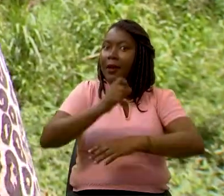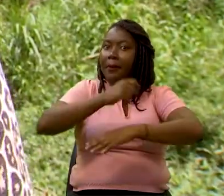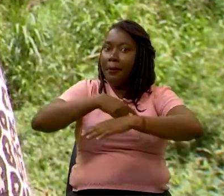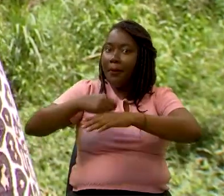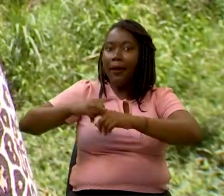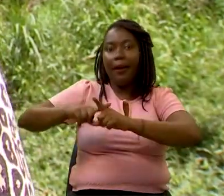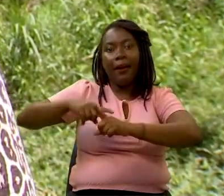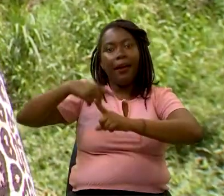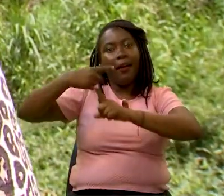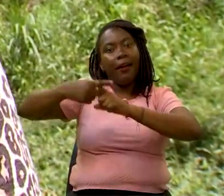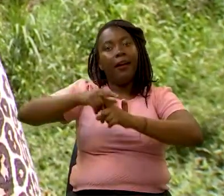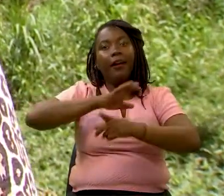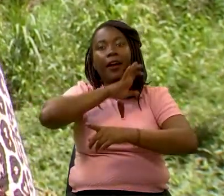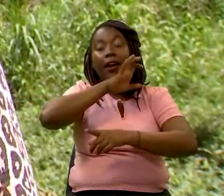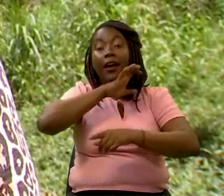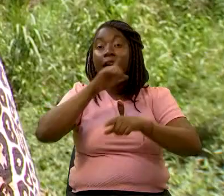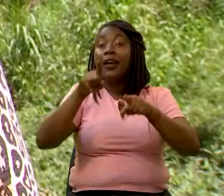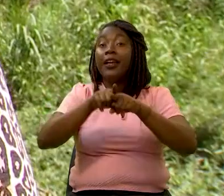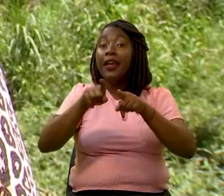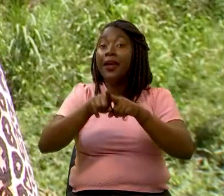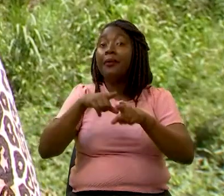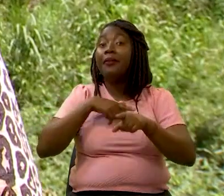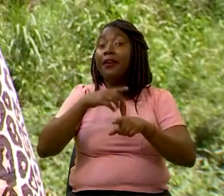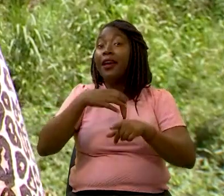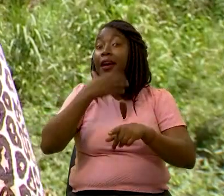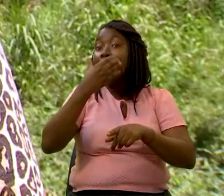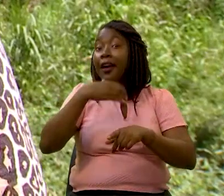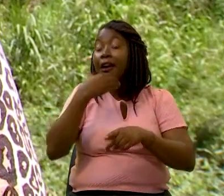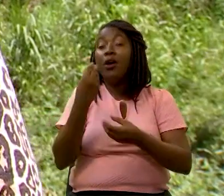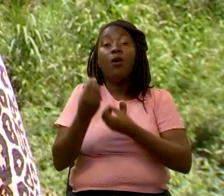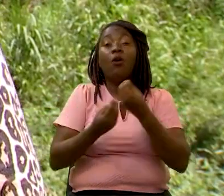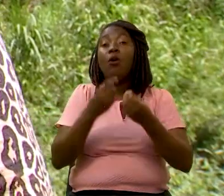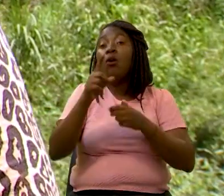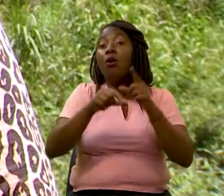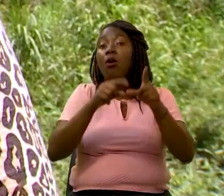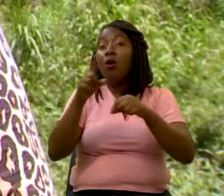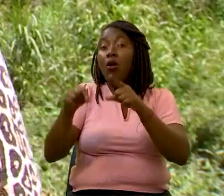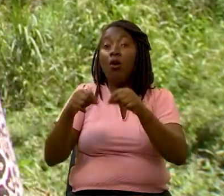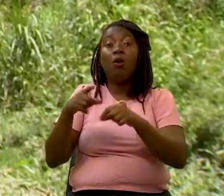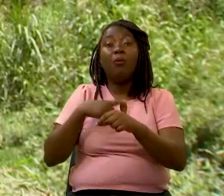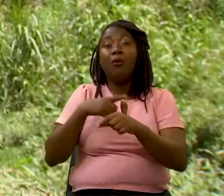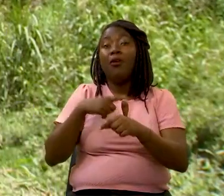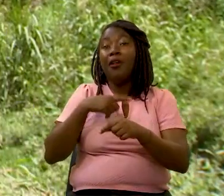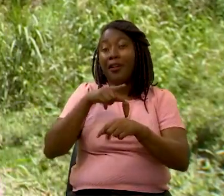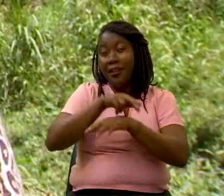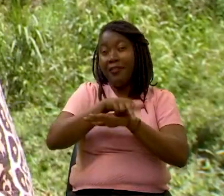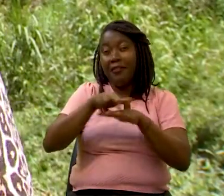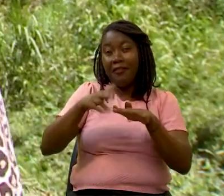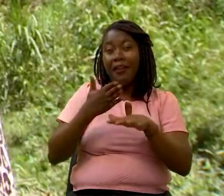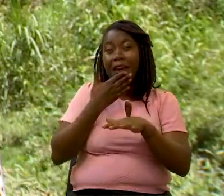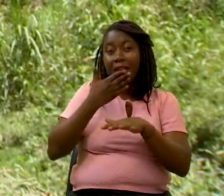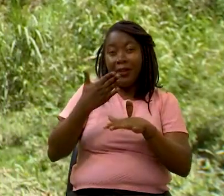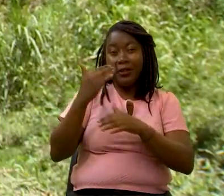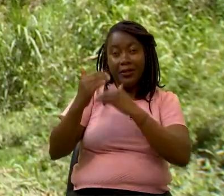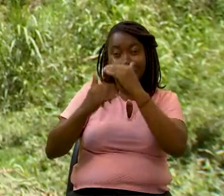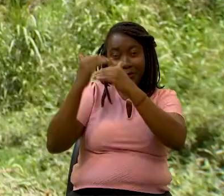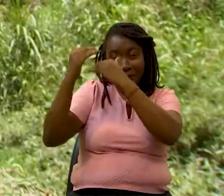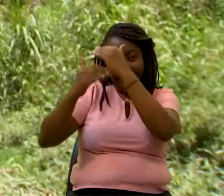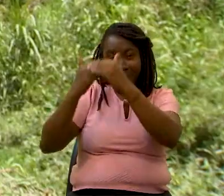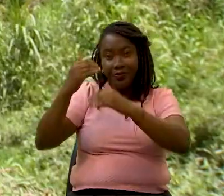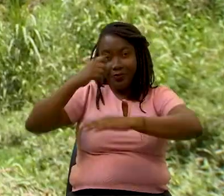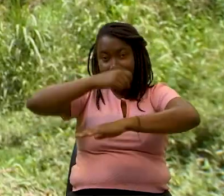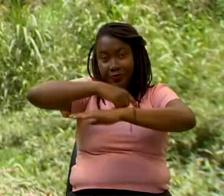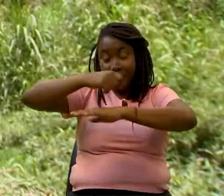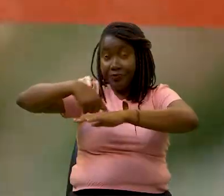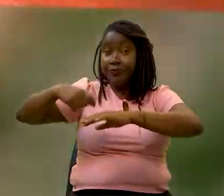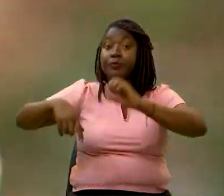além da fauna. E também vão ter as frutíferas. Como é que vocês escolheram? São vários tipos de tempo de